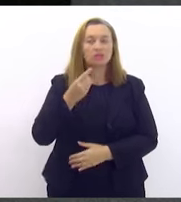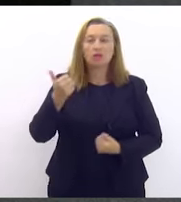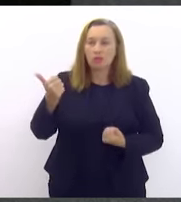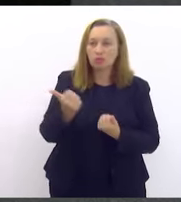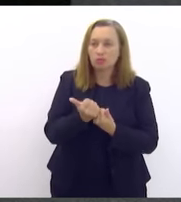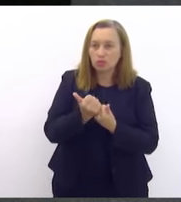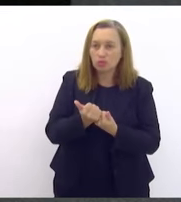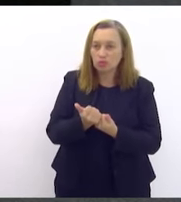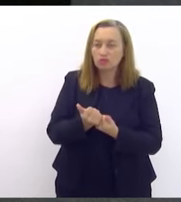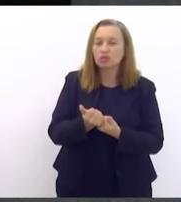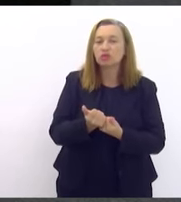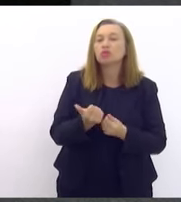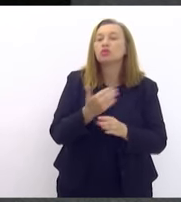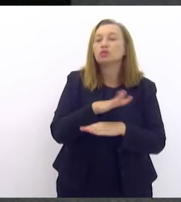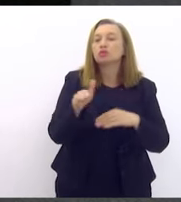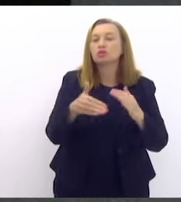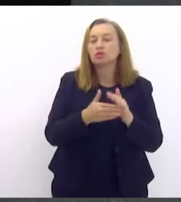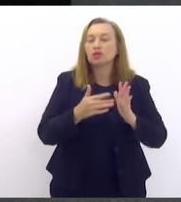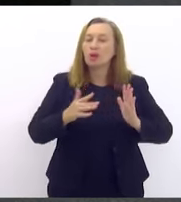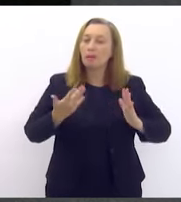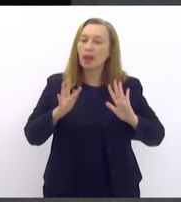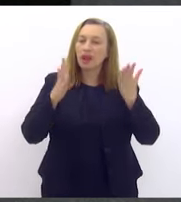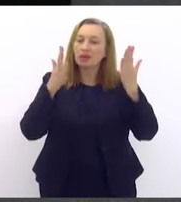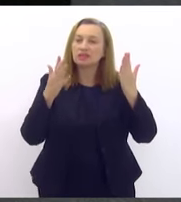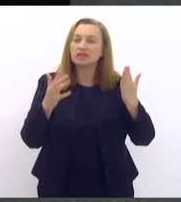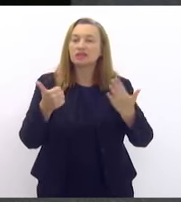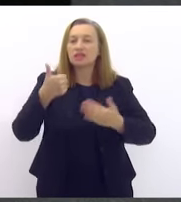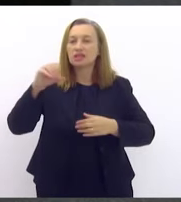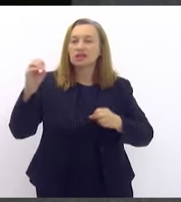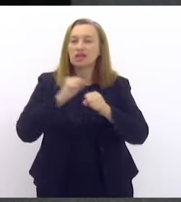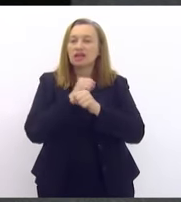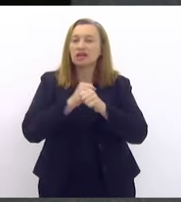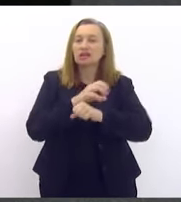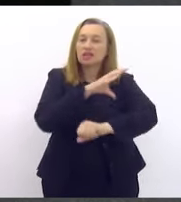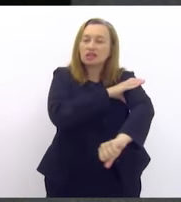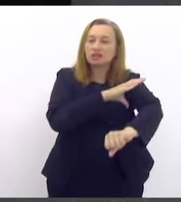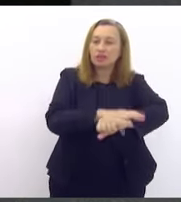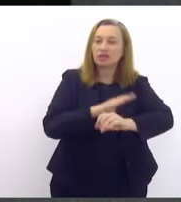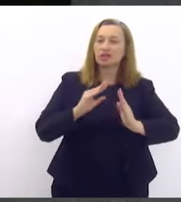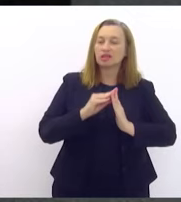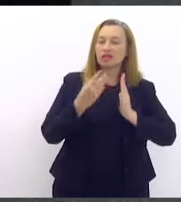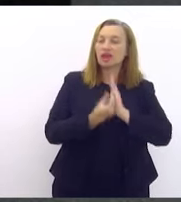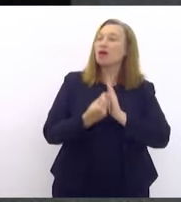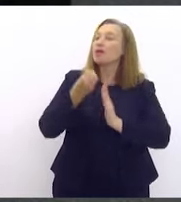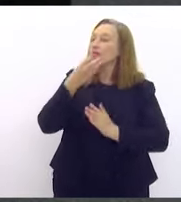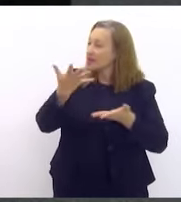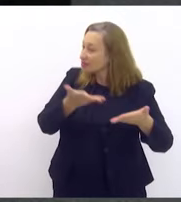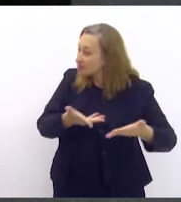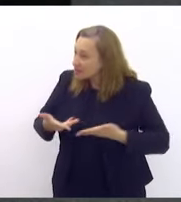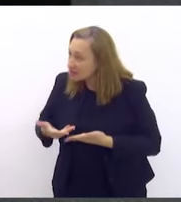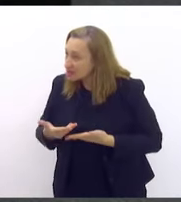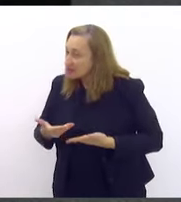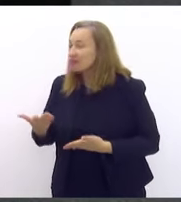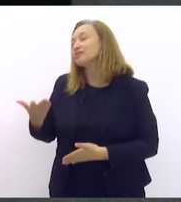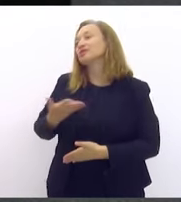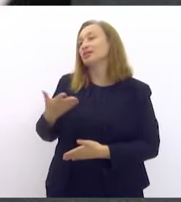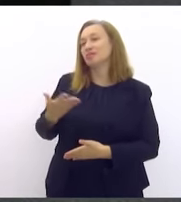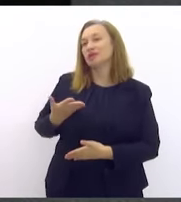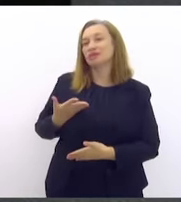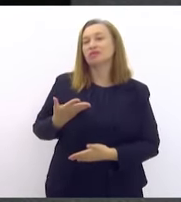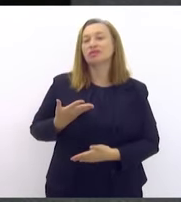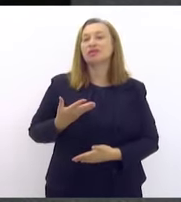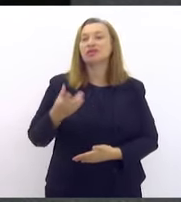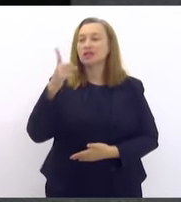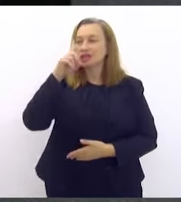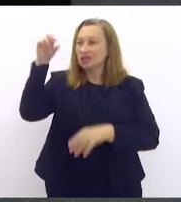apoio integral à celebração dos 100 anos das Assembleias de Deus. Eu quero dar boas-vindas aos colegas aqui presentes.